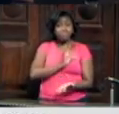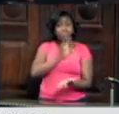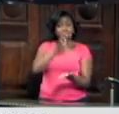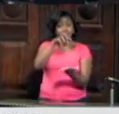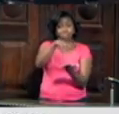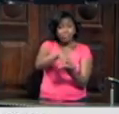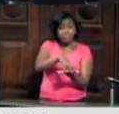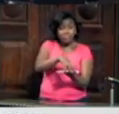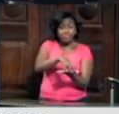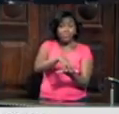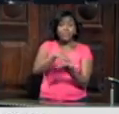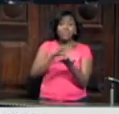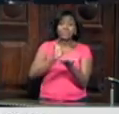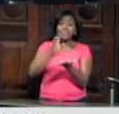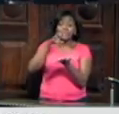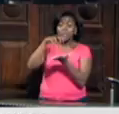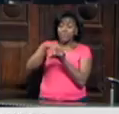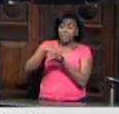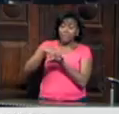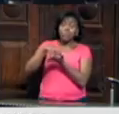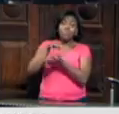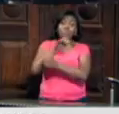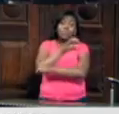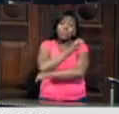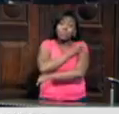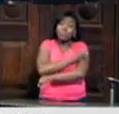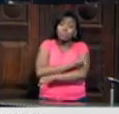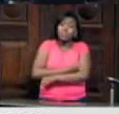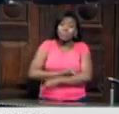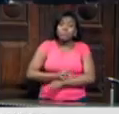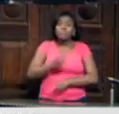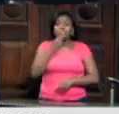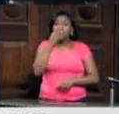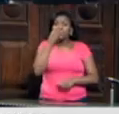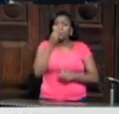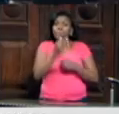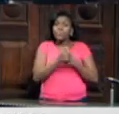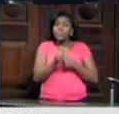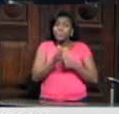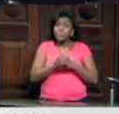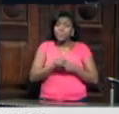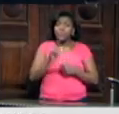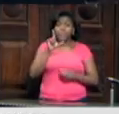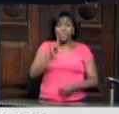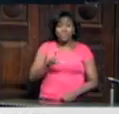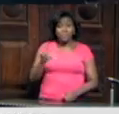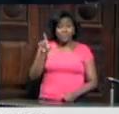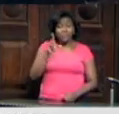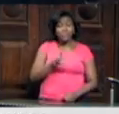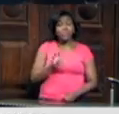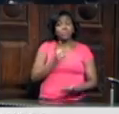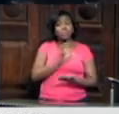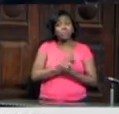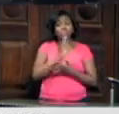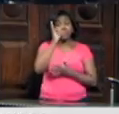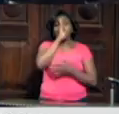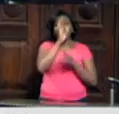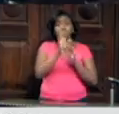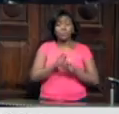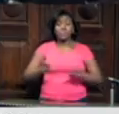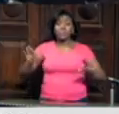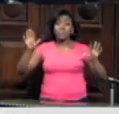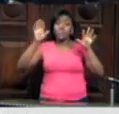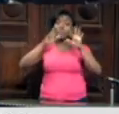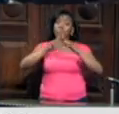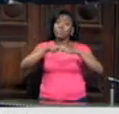um centro de cultura e de afeto literário amoroso do Brasil inteiro por conta